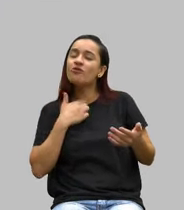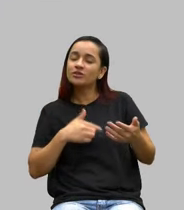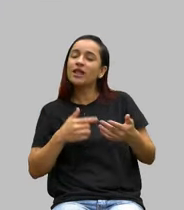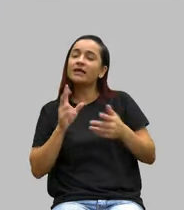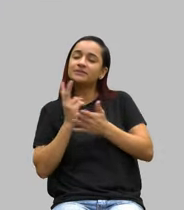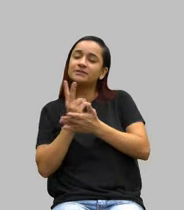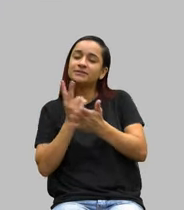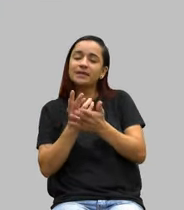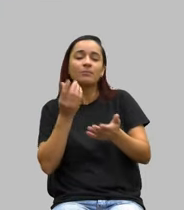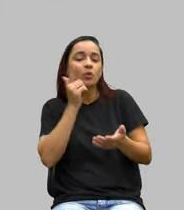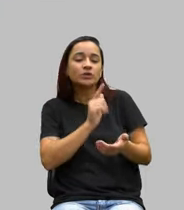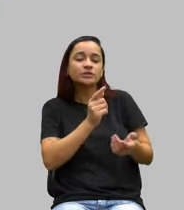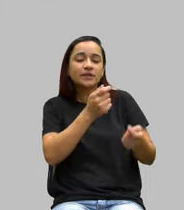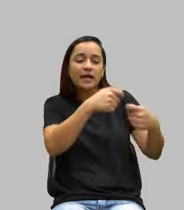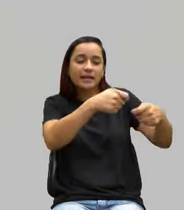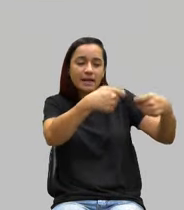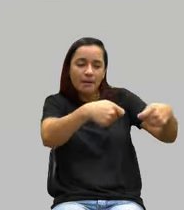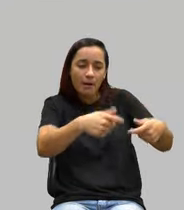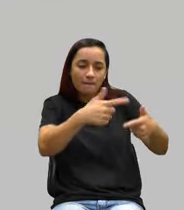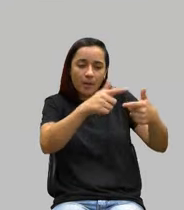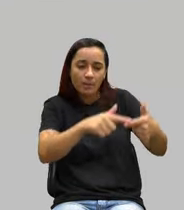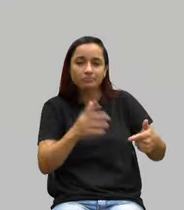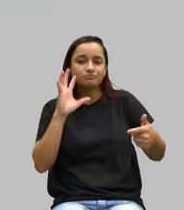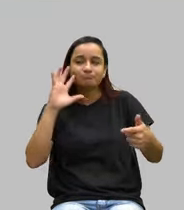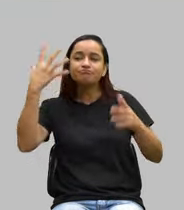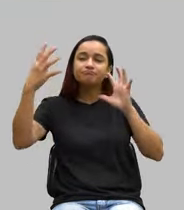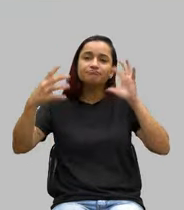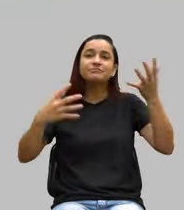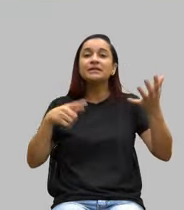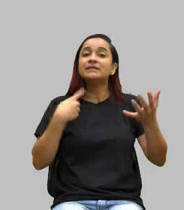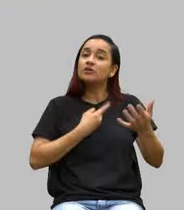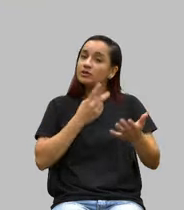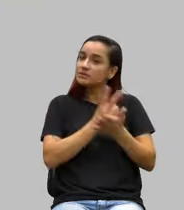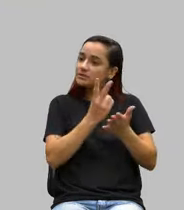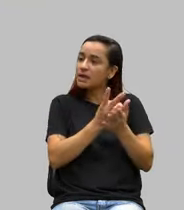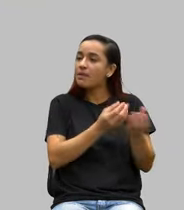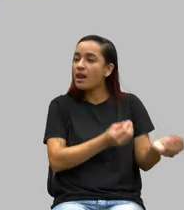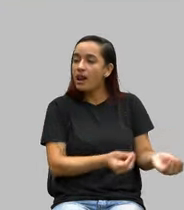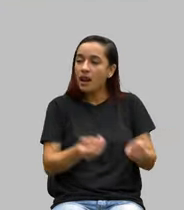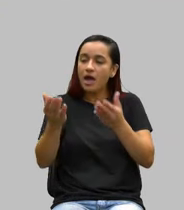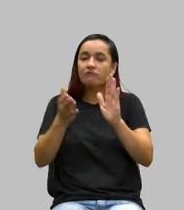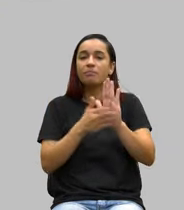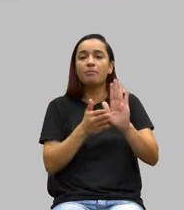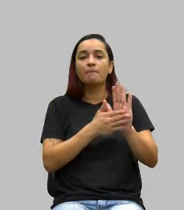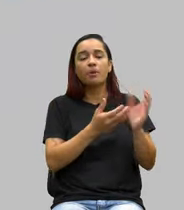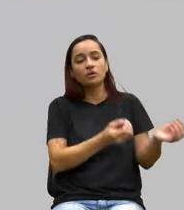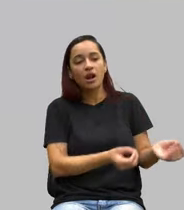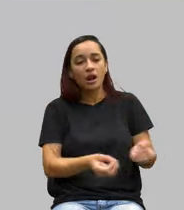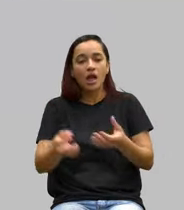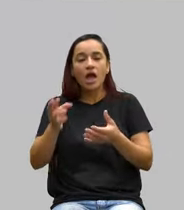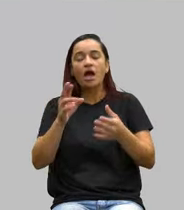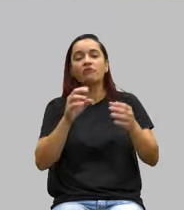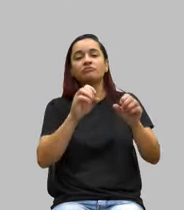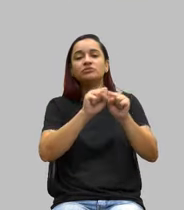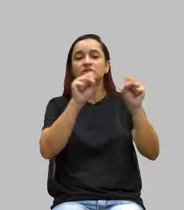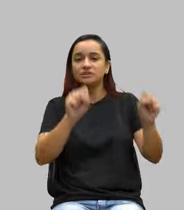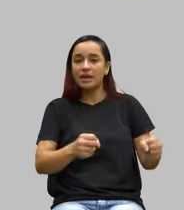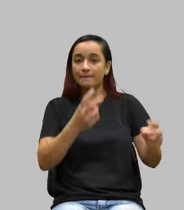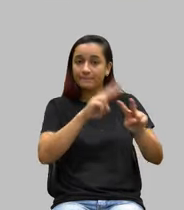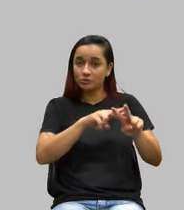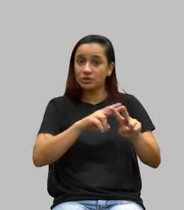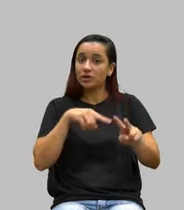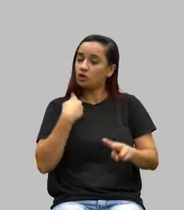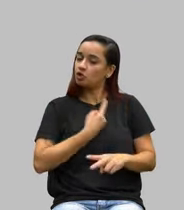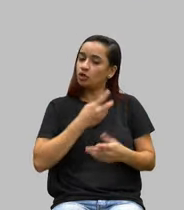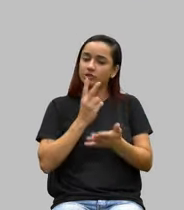essas demandas sempre que a gente leva as lideranças leva as pautas ali de todo o sistema prisional a gente é muito bem